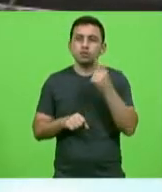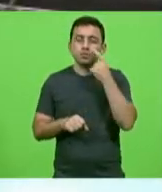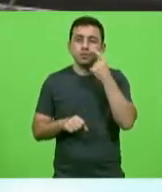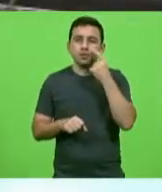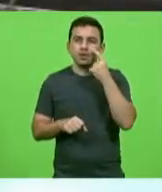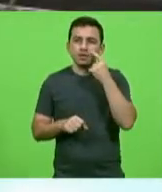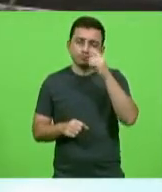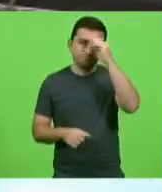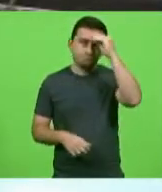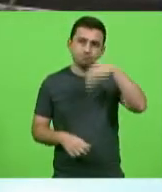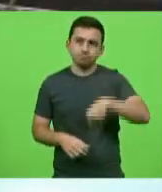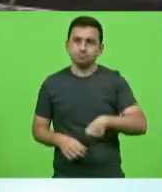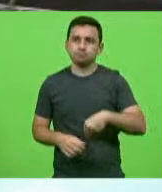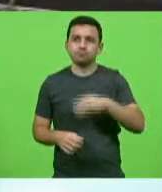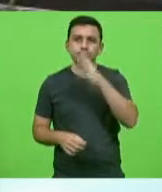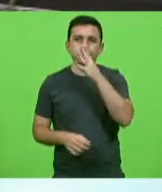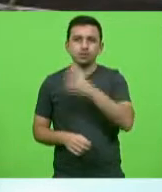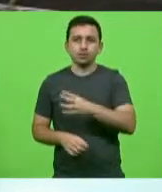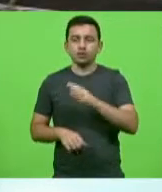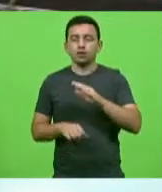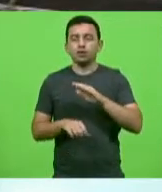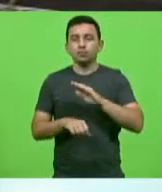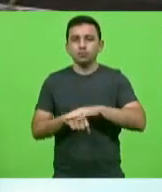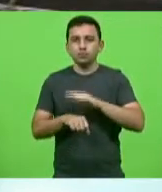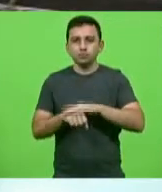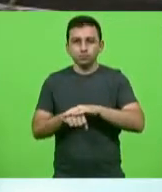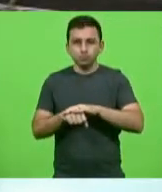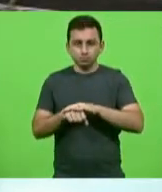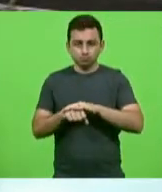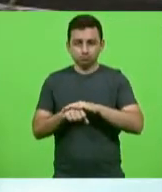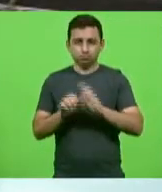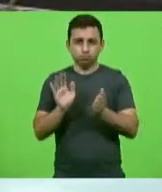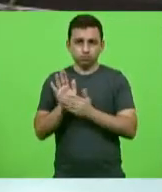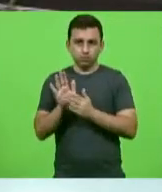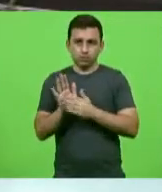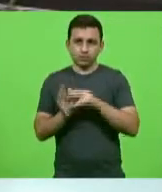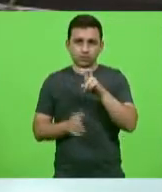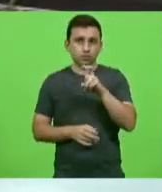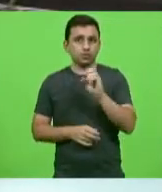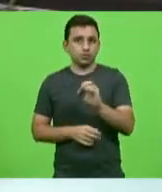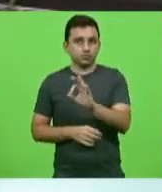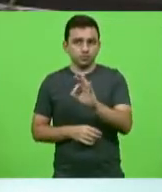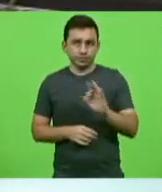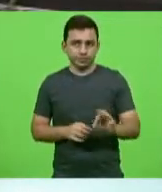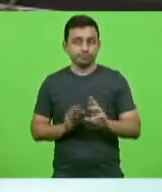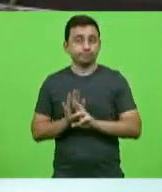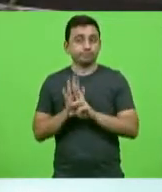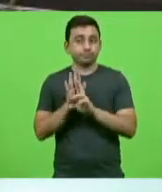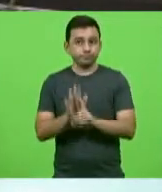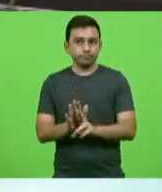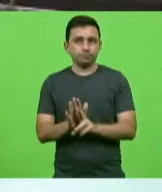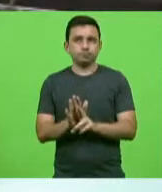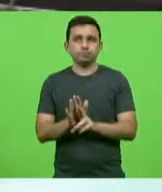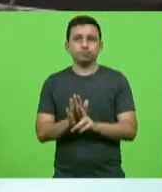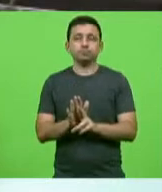desistência de acusação, proposto por 50% dos Representantes.